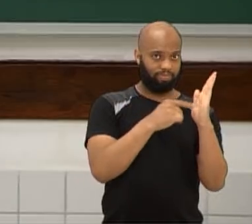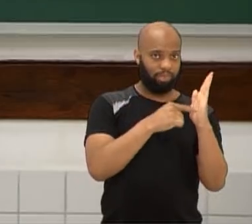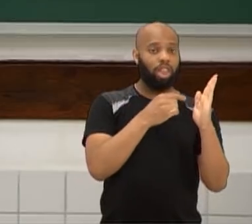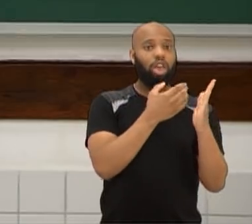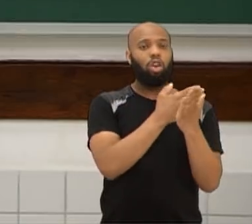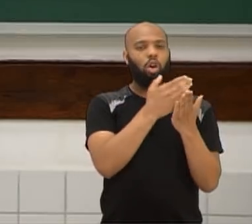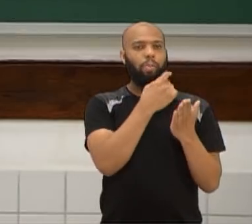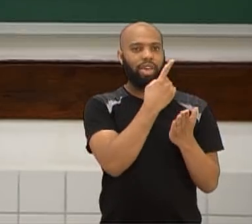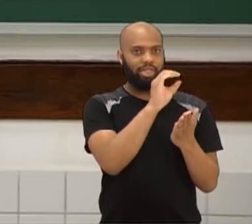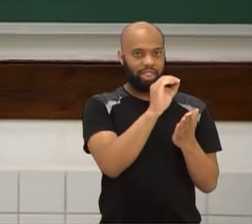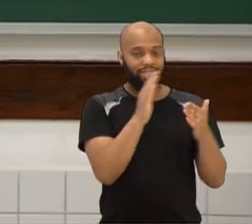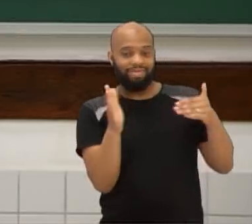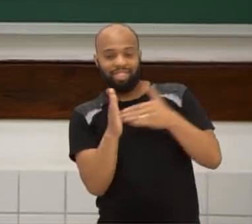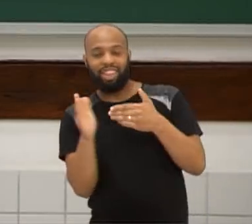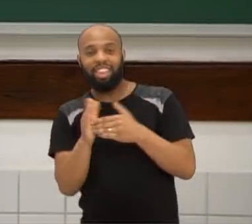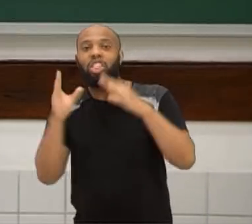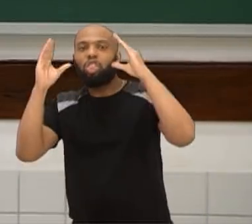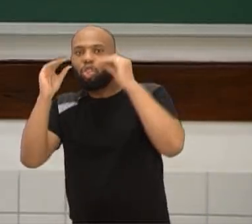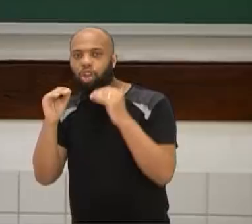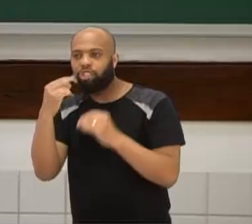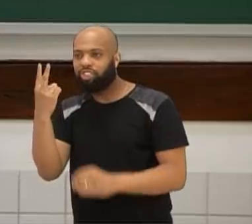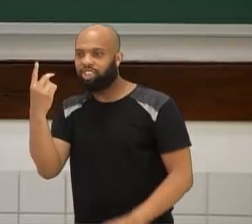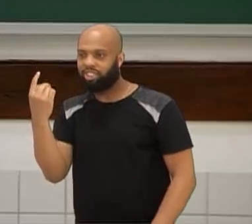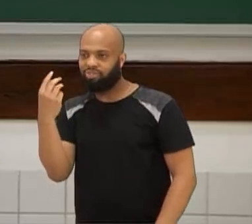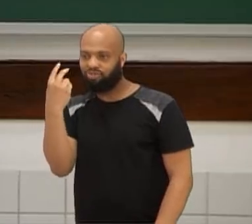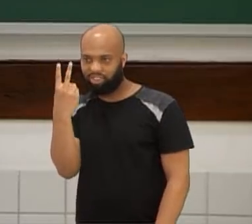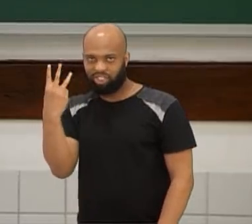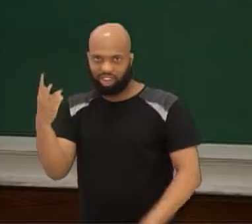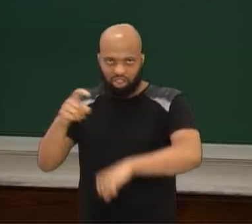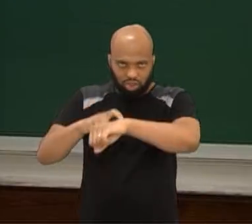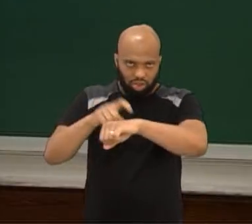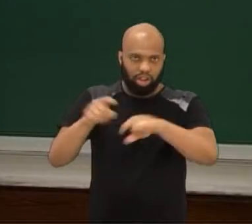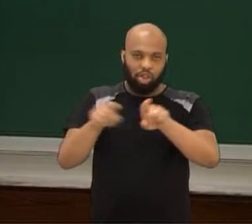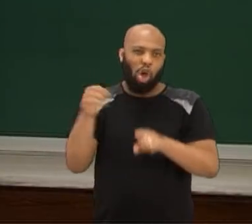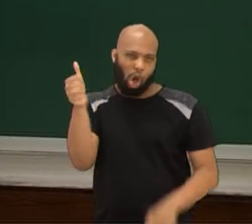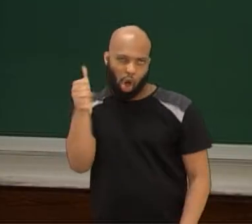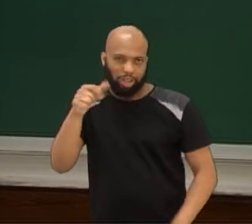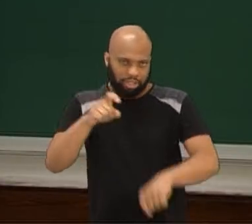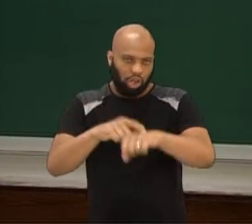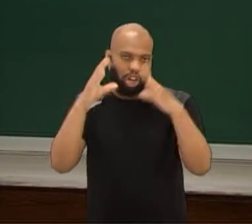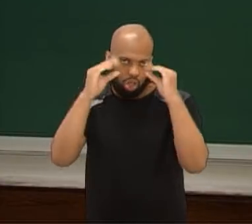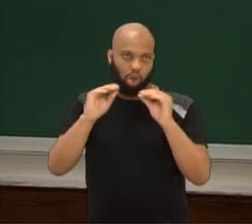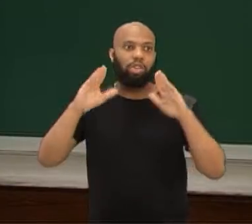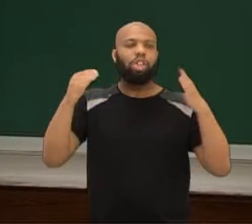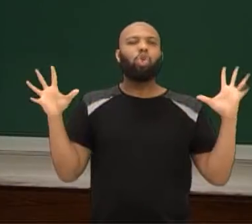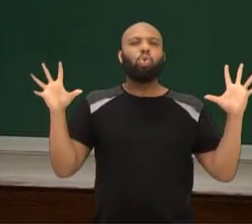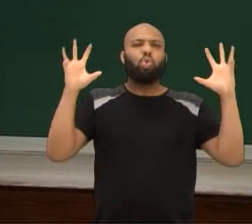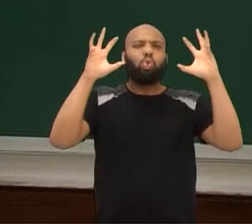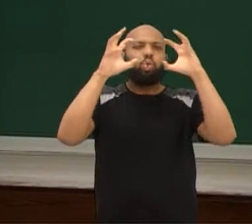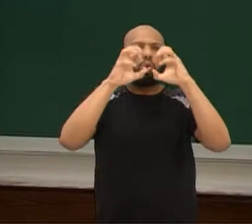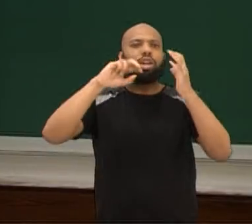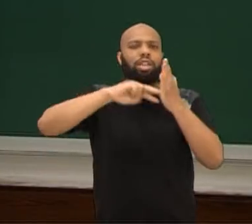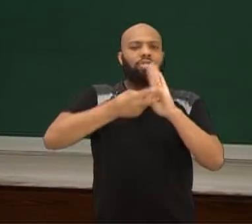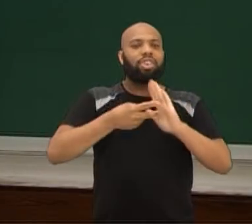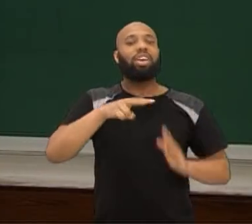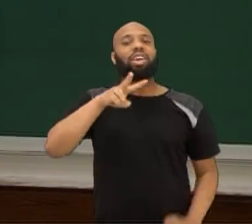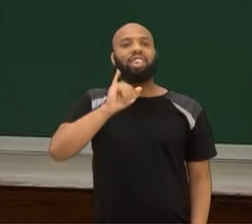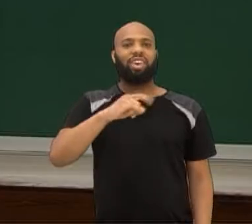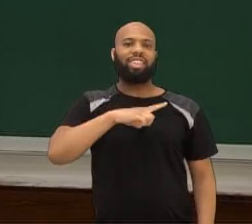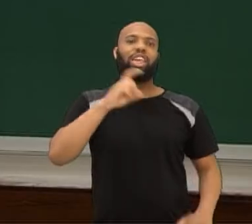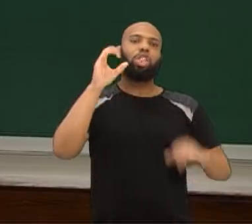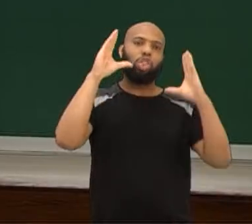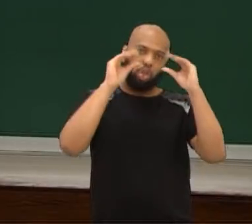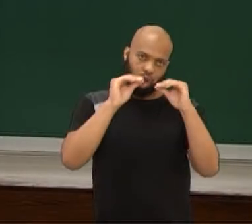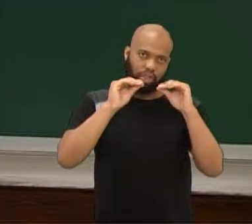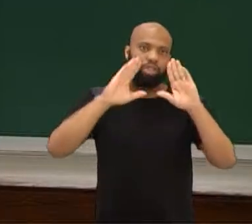se estenderia até a noite. Então, essa parte escura aqui me remete a quê? A esse período